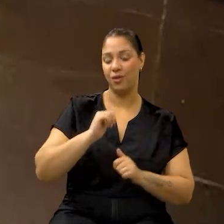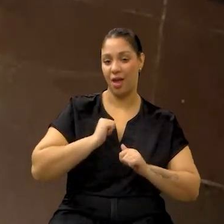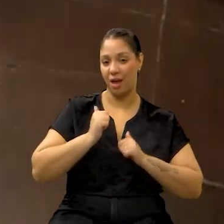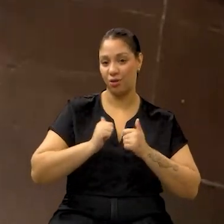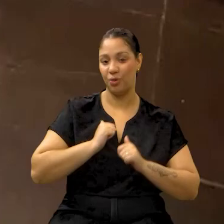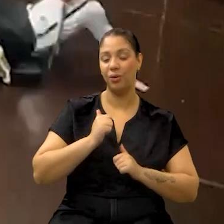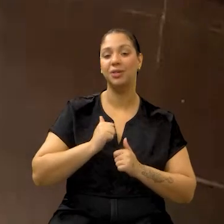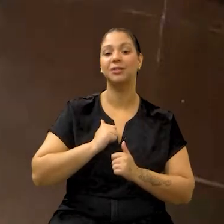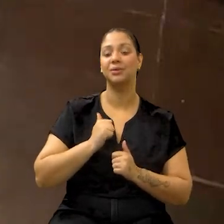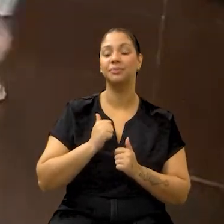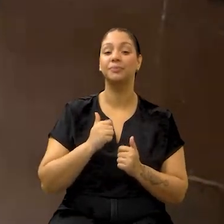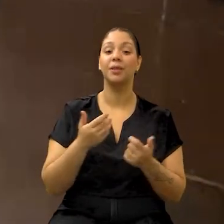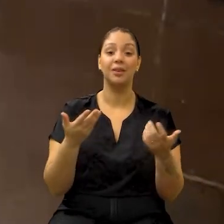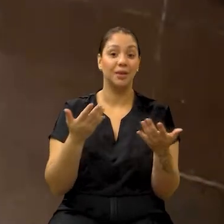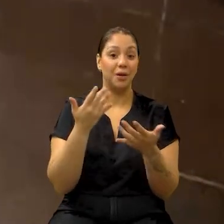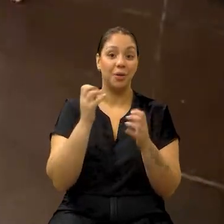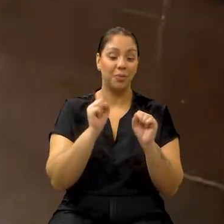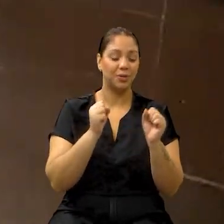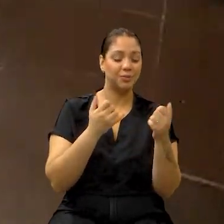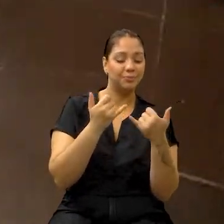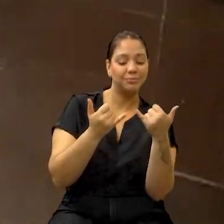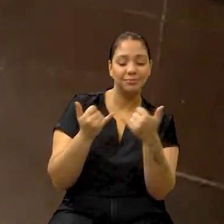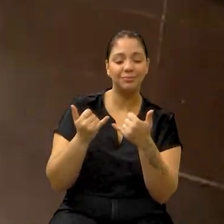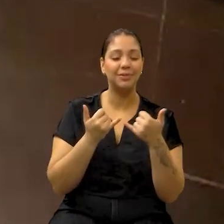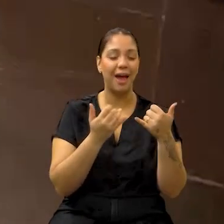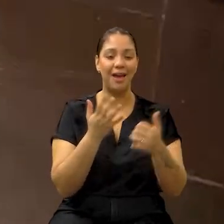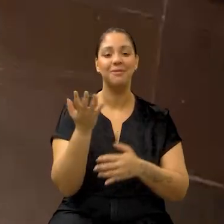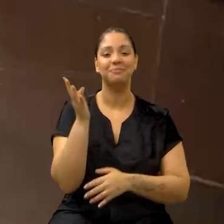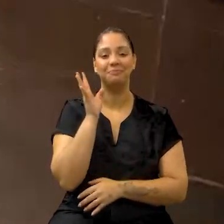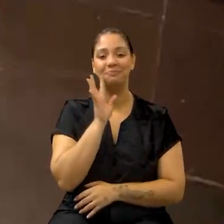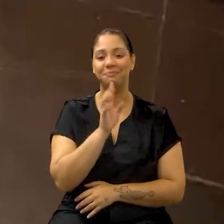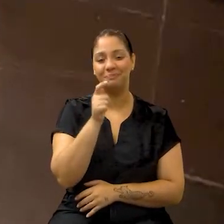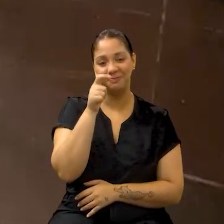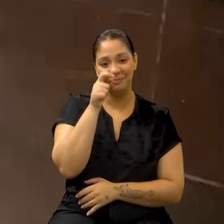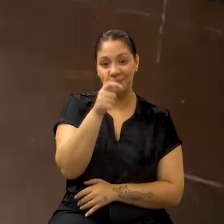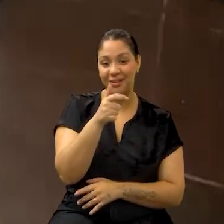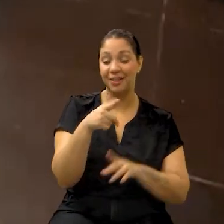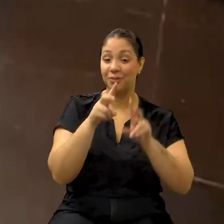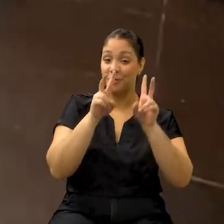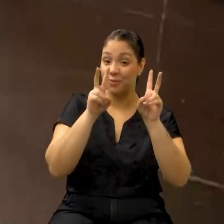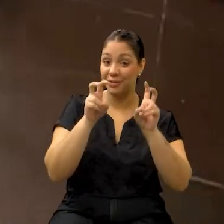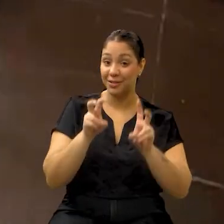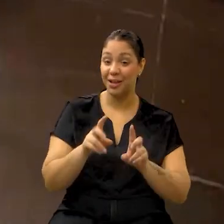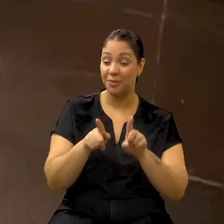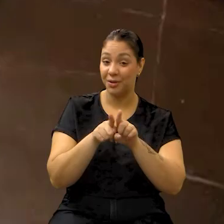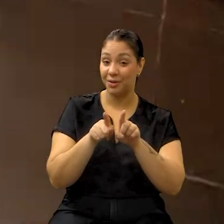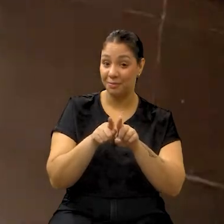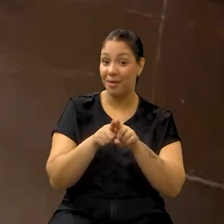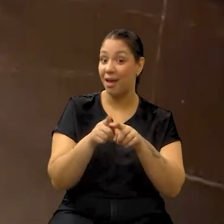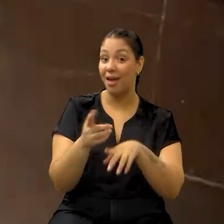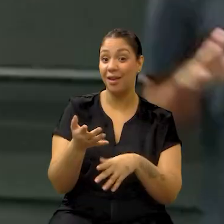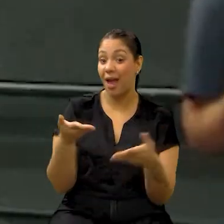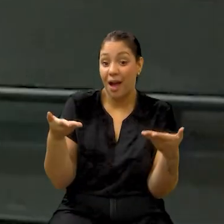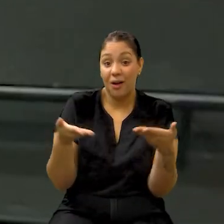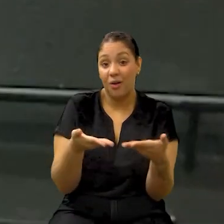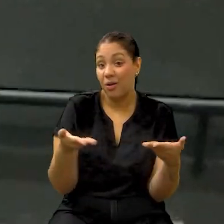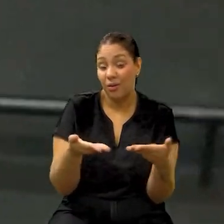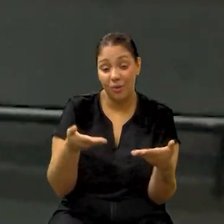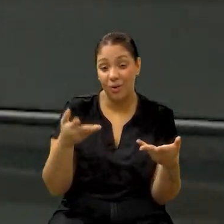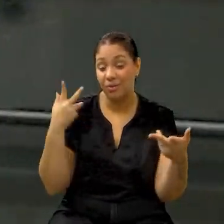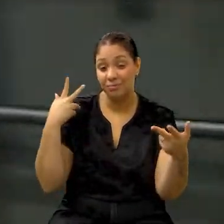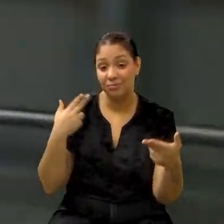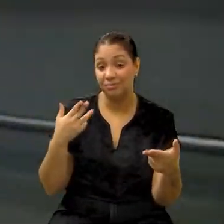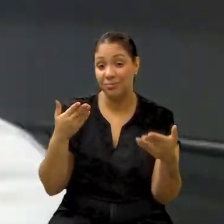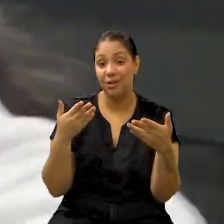9 atores em cena, e a gente pensou que o jogo poderia ser muito interessante. Os temas também abordados no Viúva, Porém Honesta são